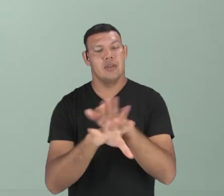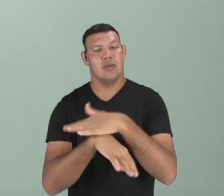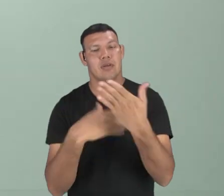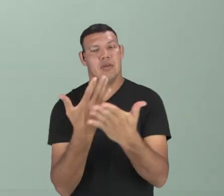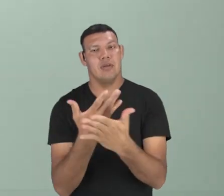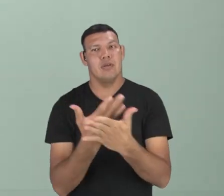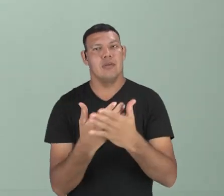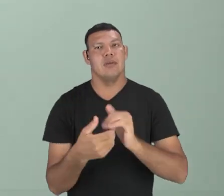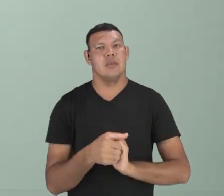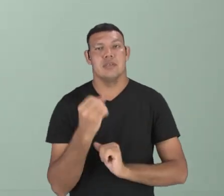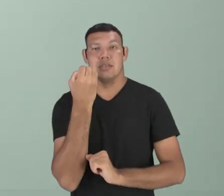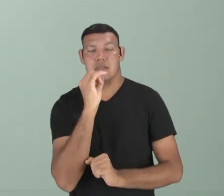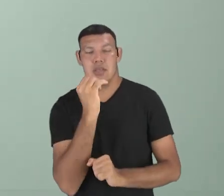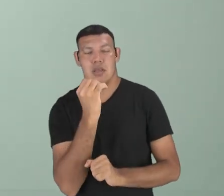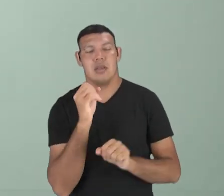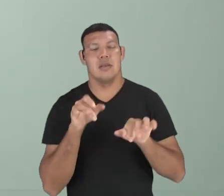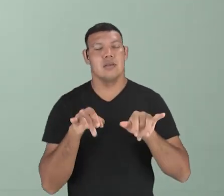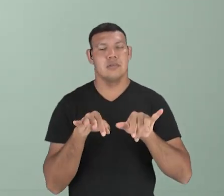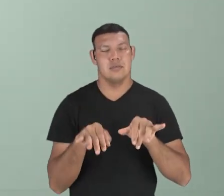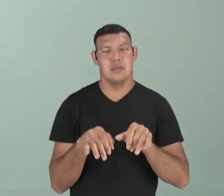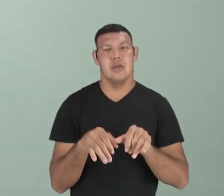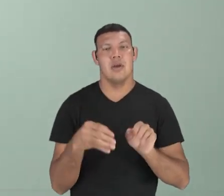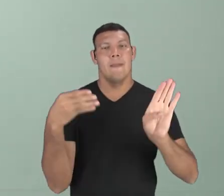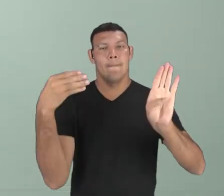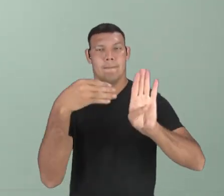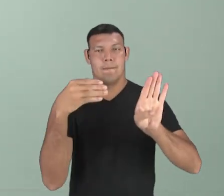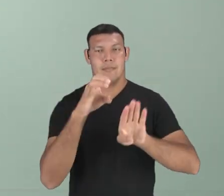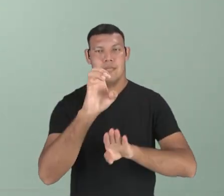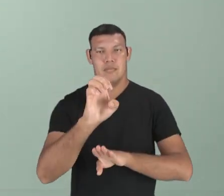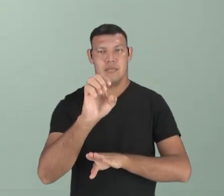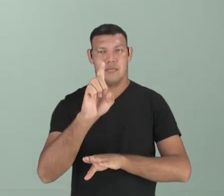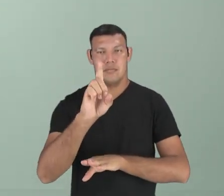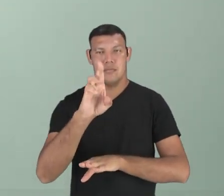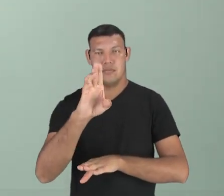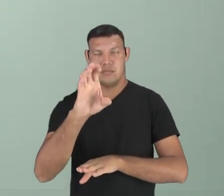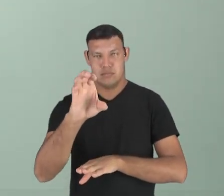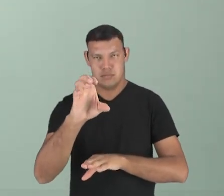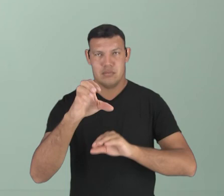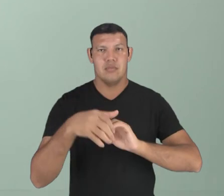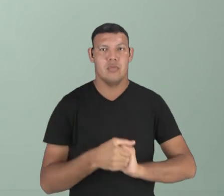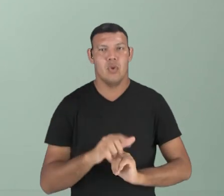Se você quiser acessá-la, basta acessar a plataforma Eduque ou